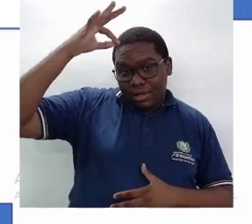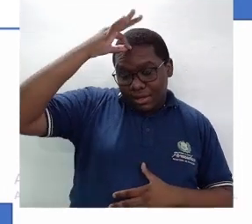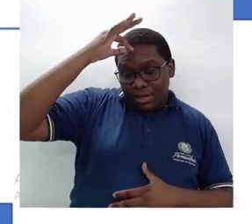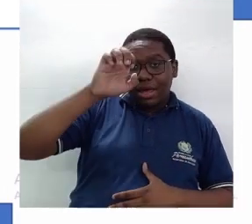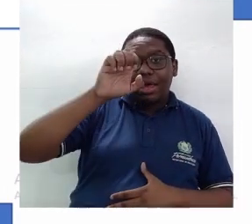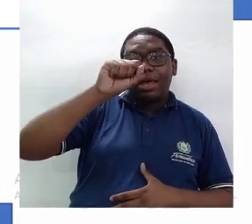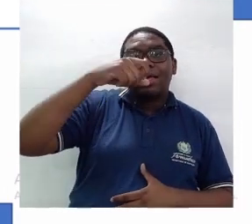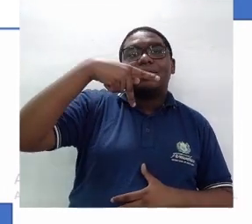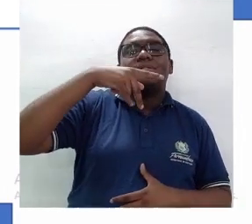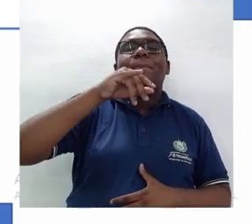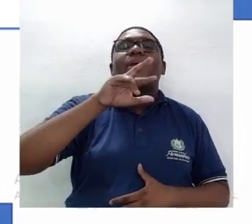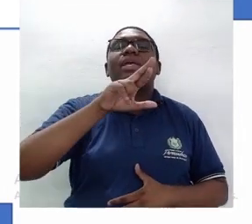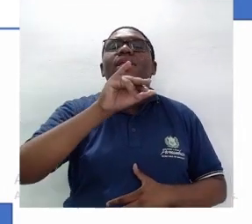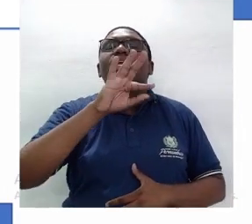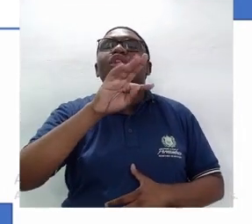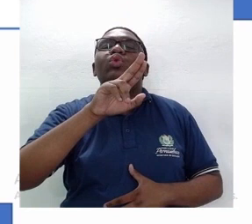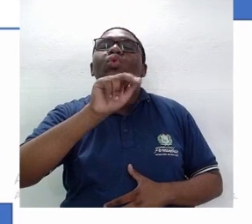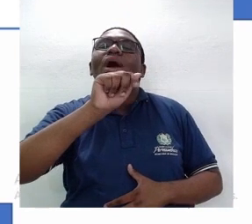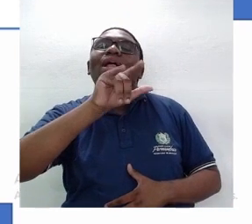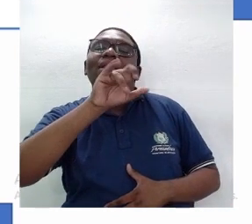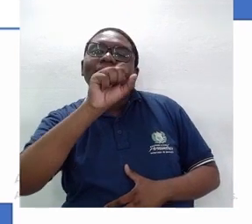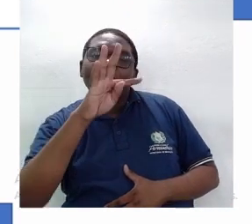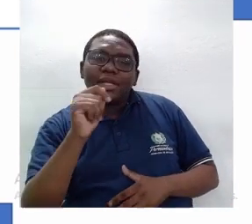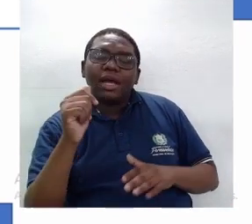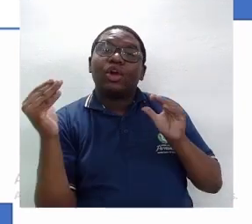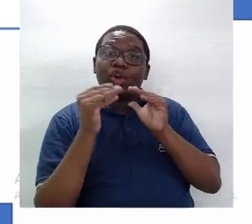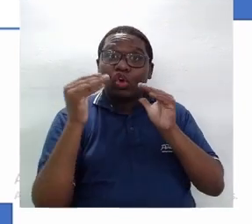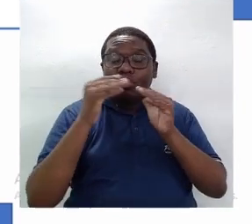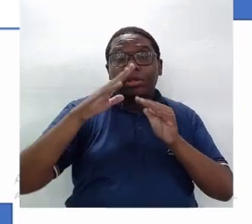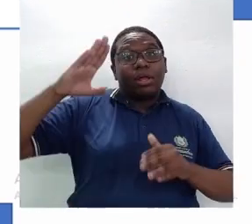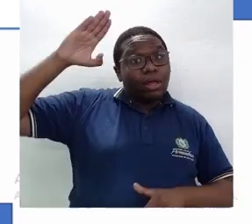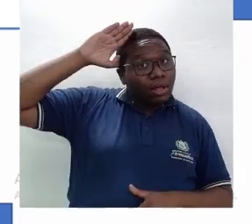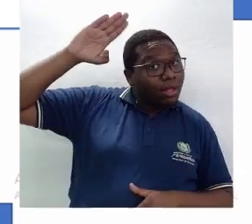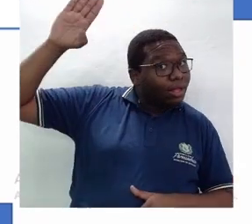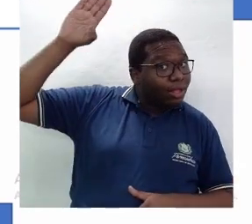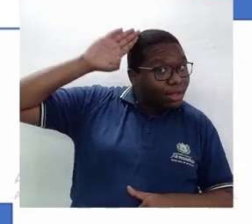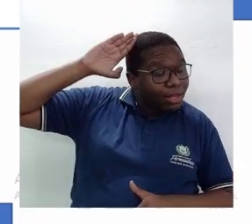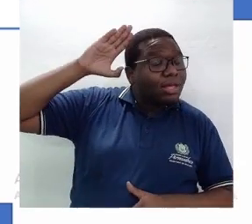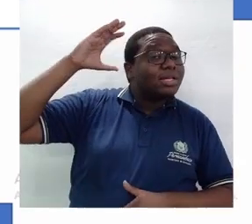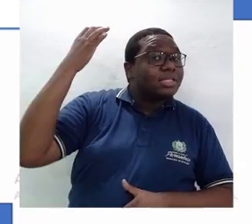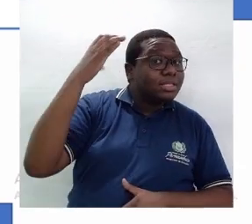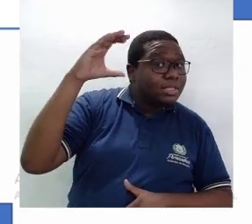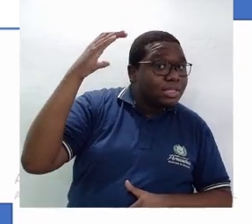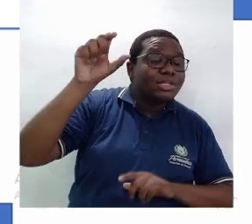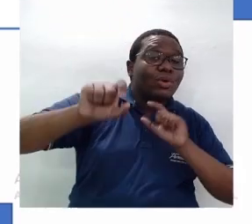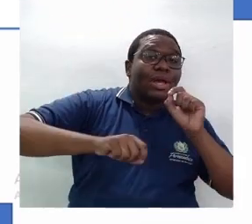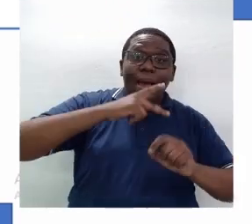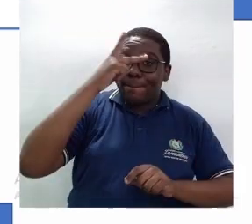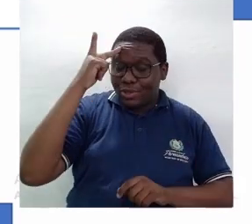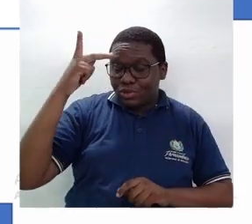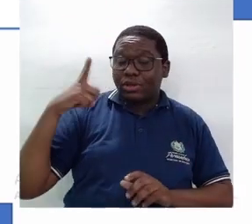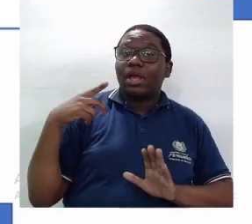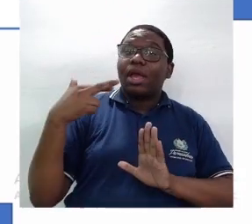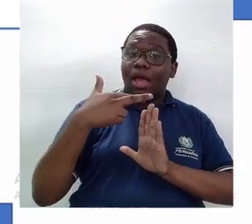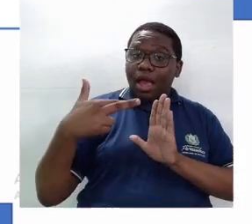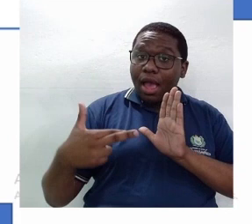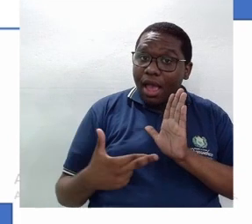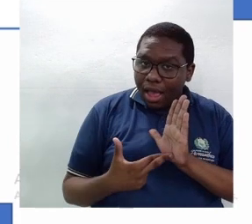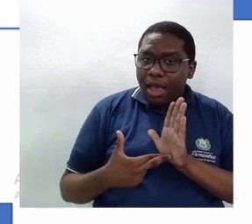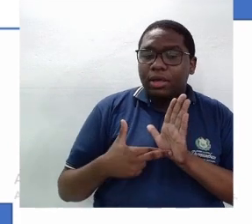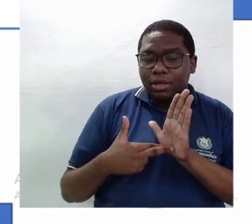em conformidade com a academia, com a ciência, é aquele ou aquela cuja doutrina é oposta ao